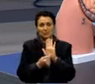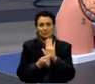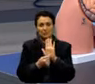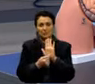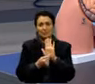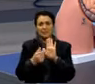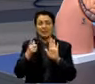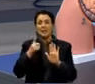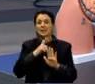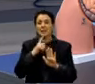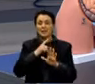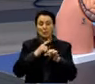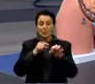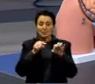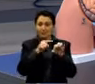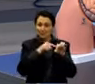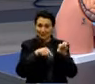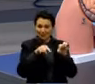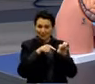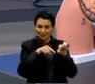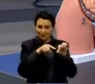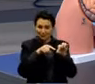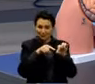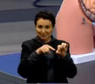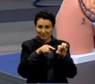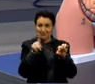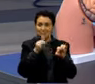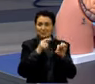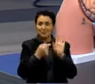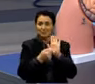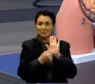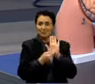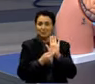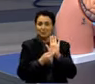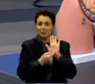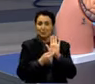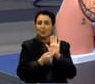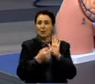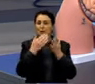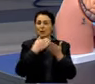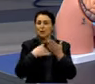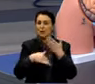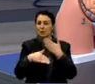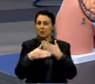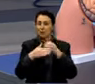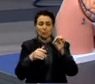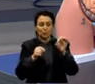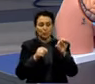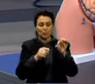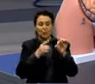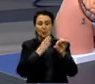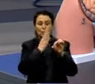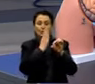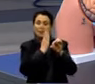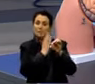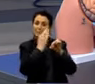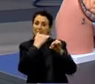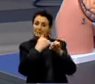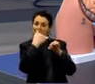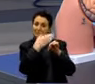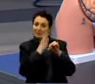eu tenho duas pastilhas aqui na minha mão. Uma pastilha inteira e uma pastilha em